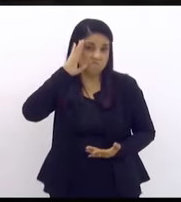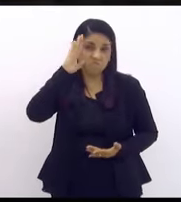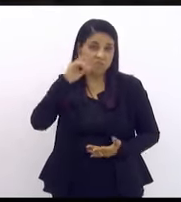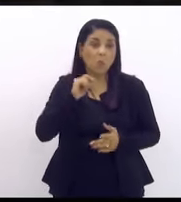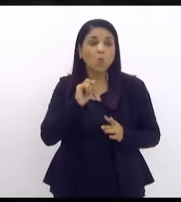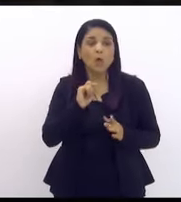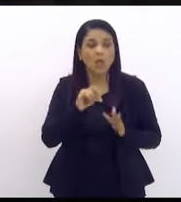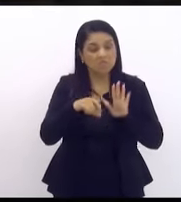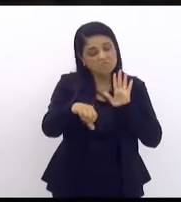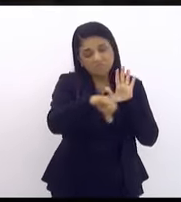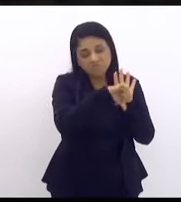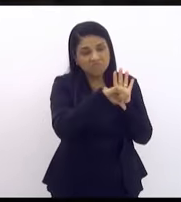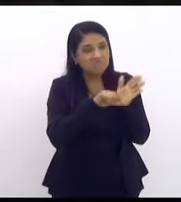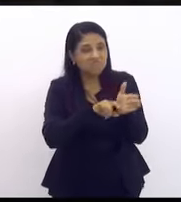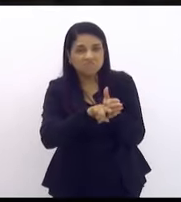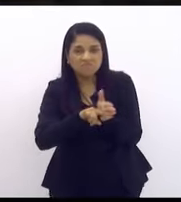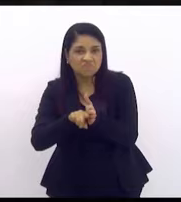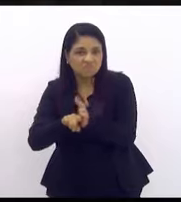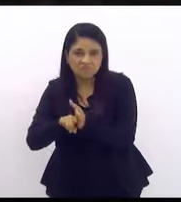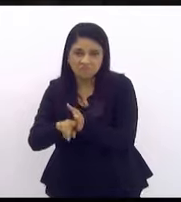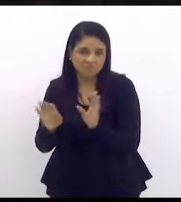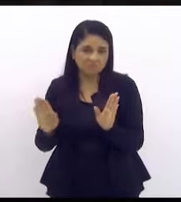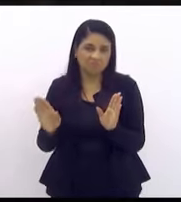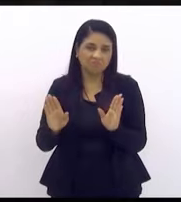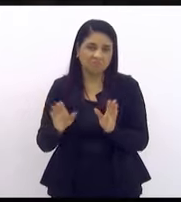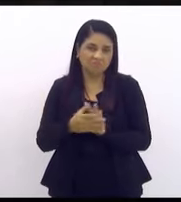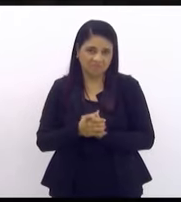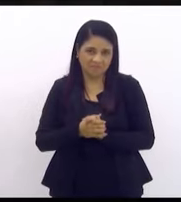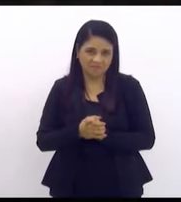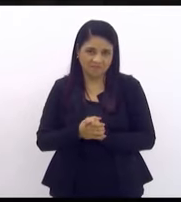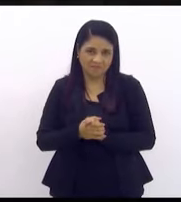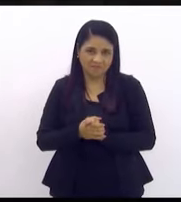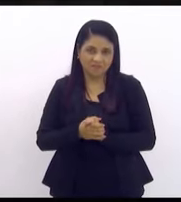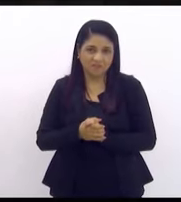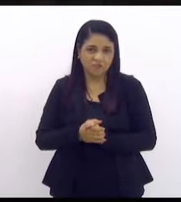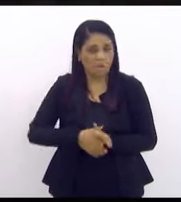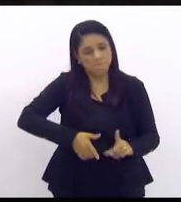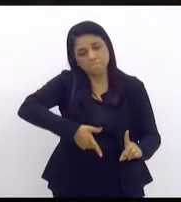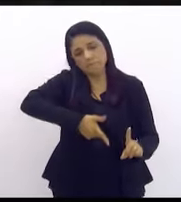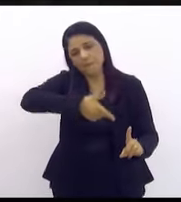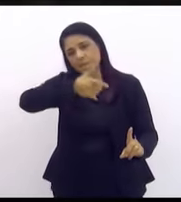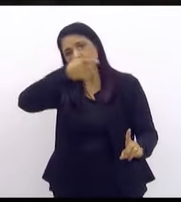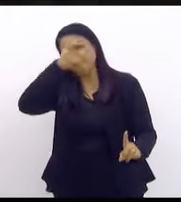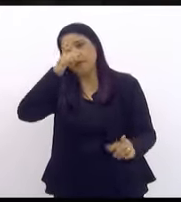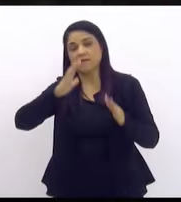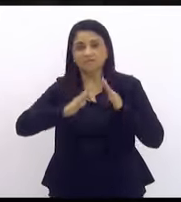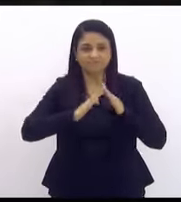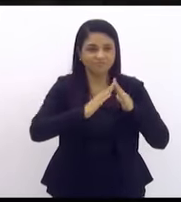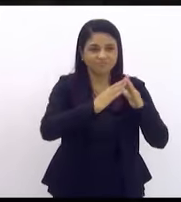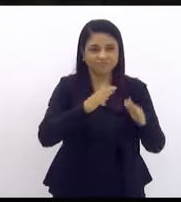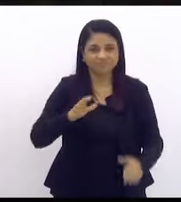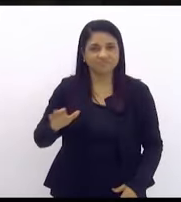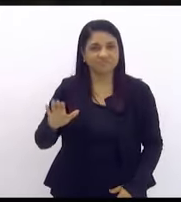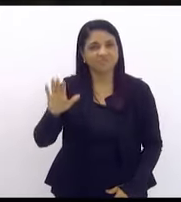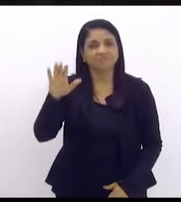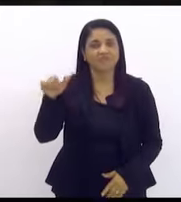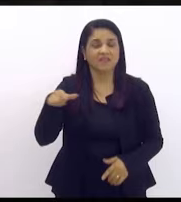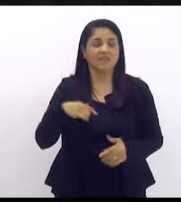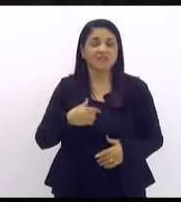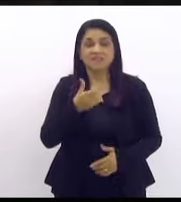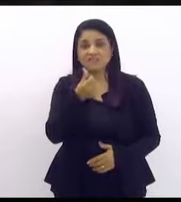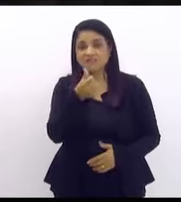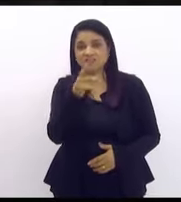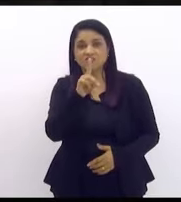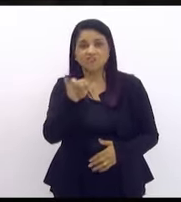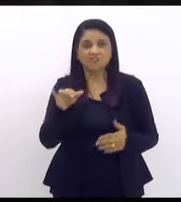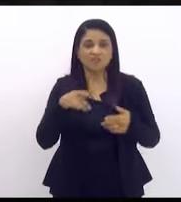investigar crime nenhum no Estado do Rio de Janeiro. Só meter bala na favela e na periferia, deixando 6 dias a